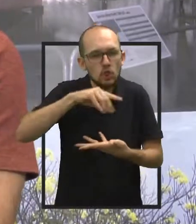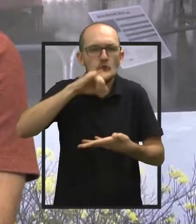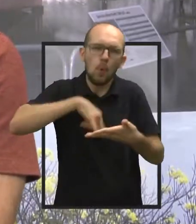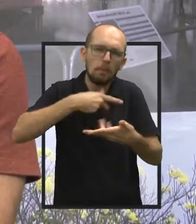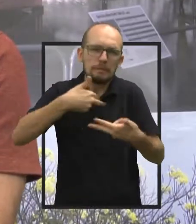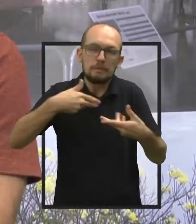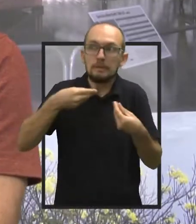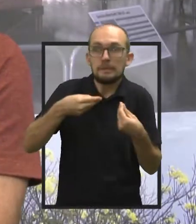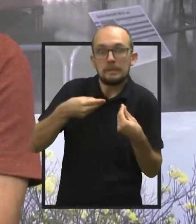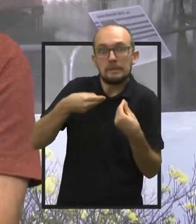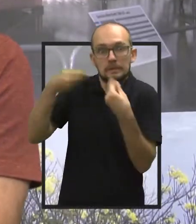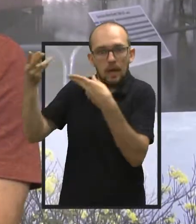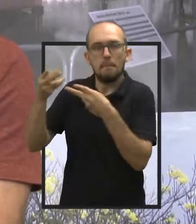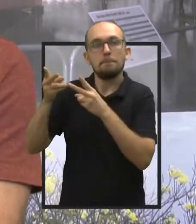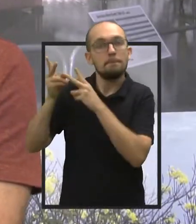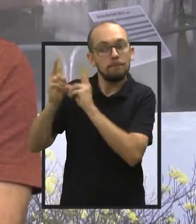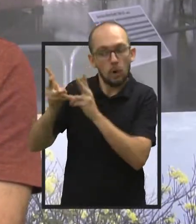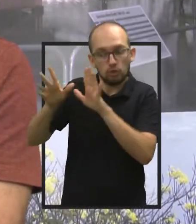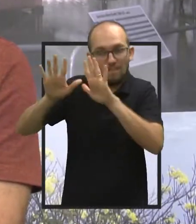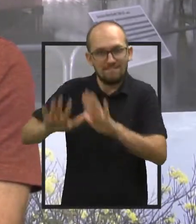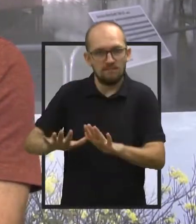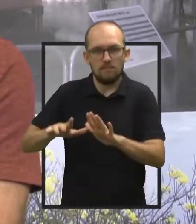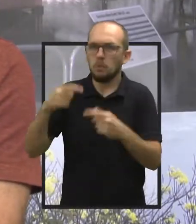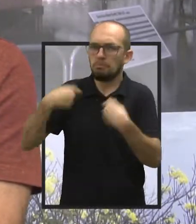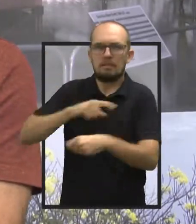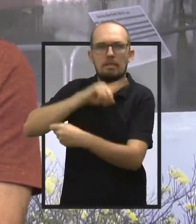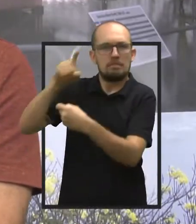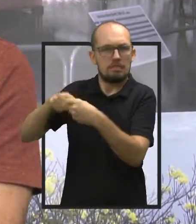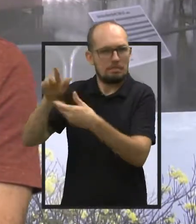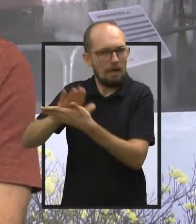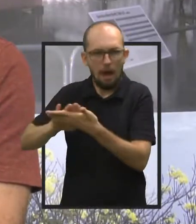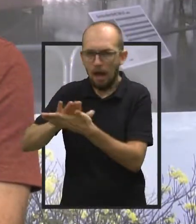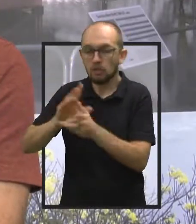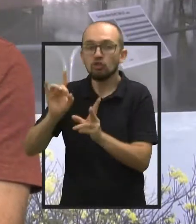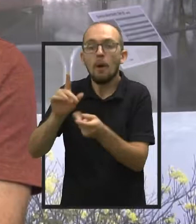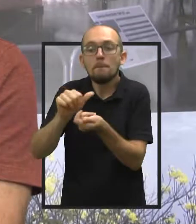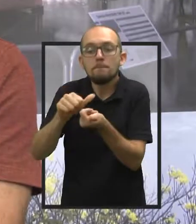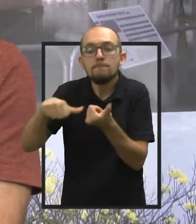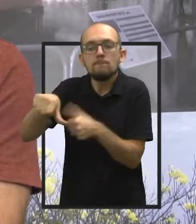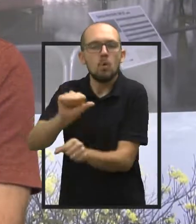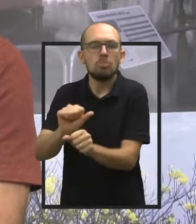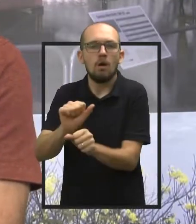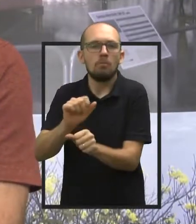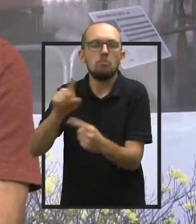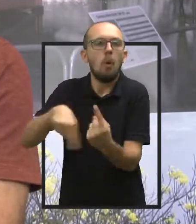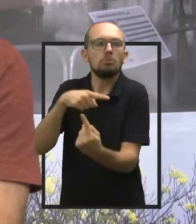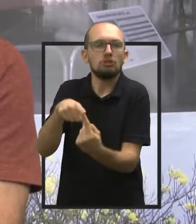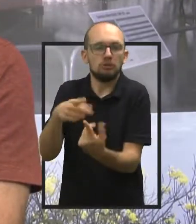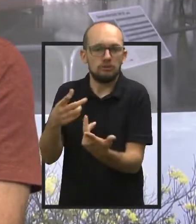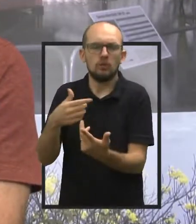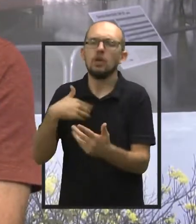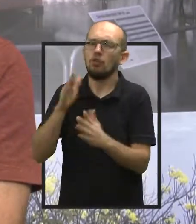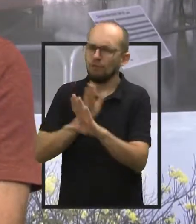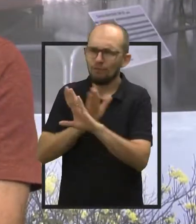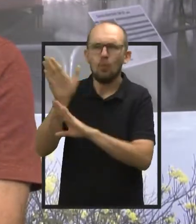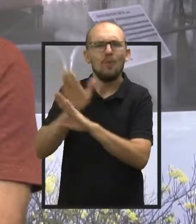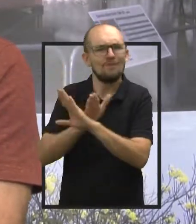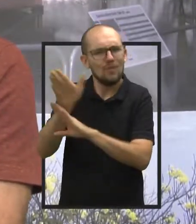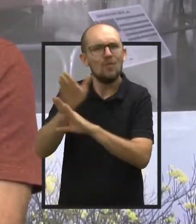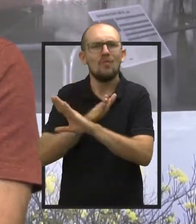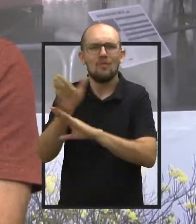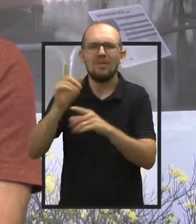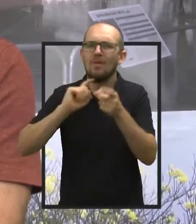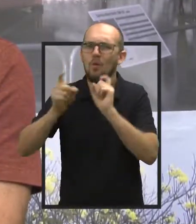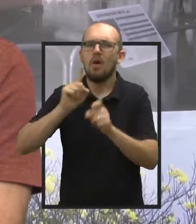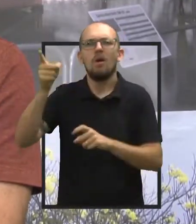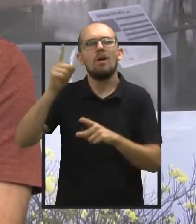mudança de finalidade. Então, todo esse processo, né, minhas idas para Brasília, fui várias vezes para Brasília, tive várias vezes em